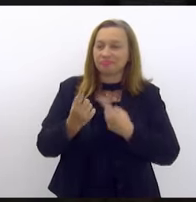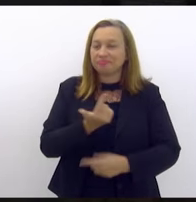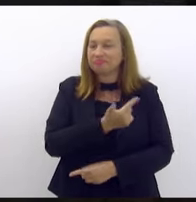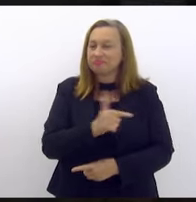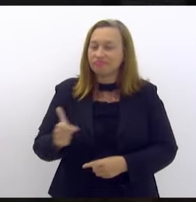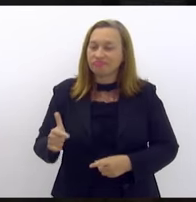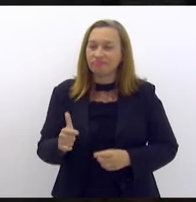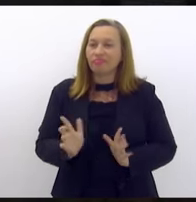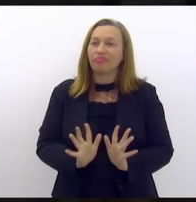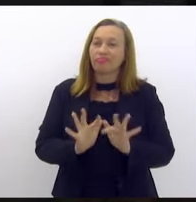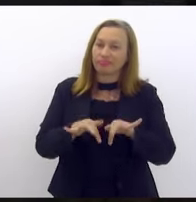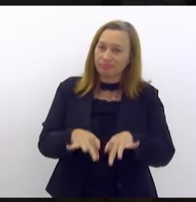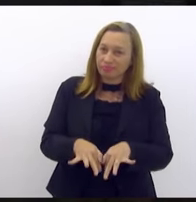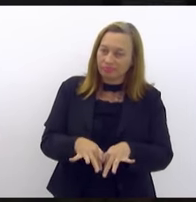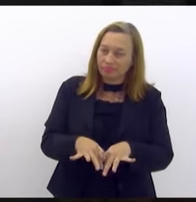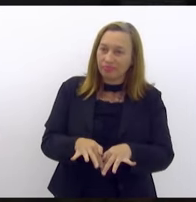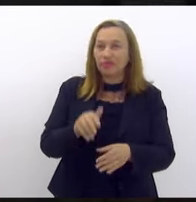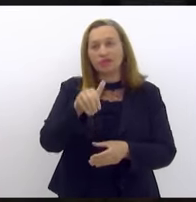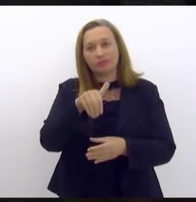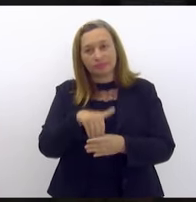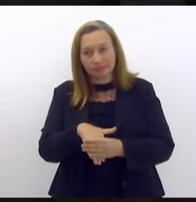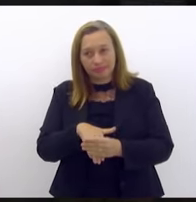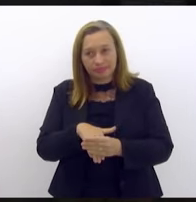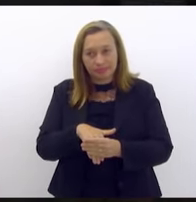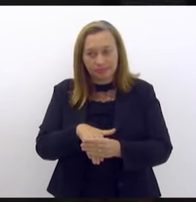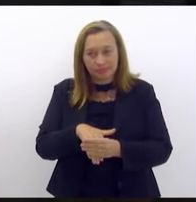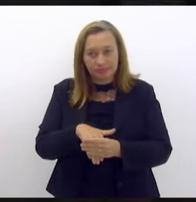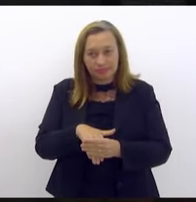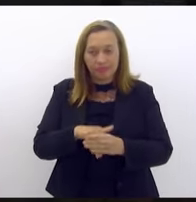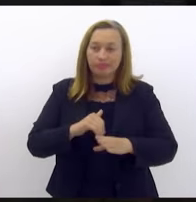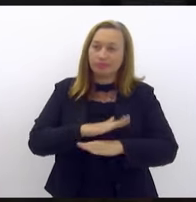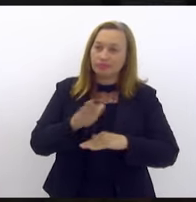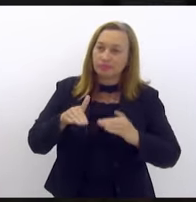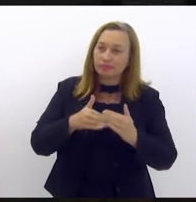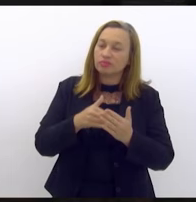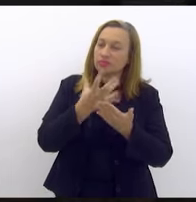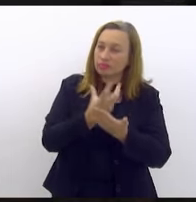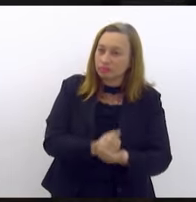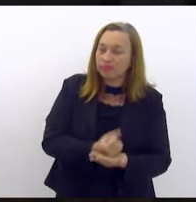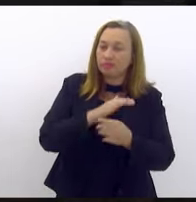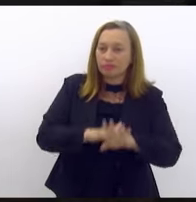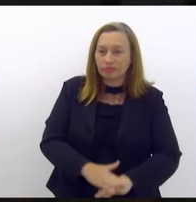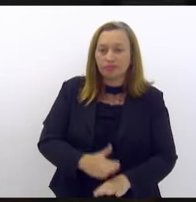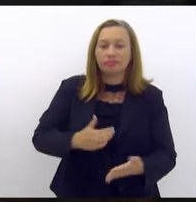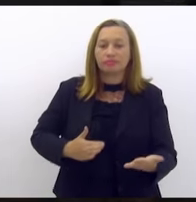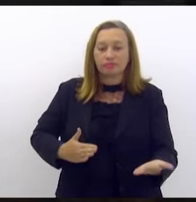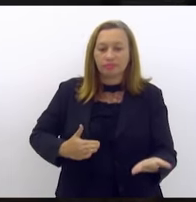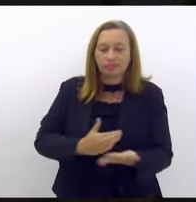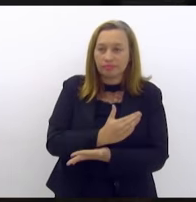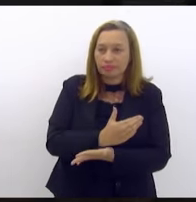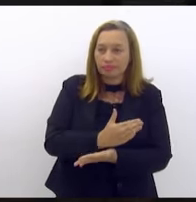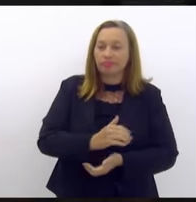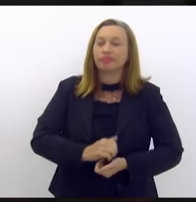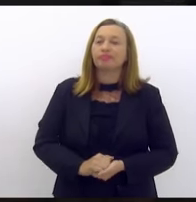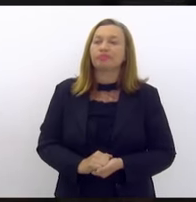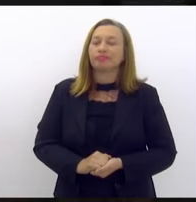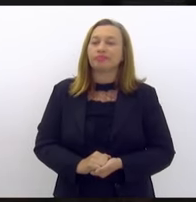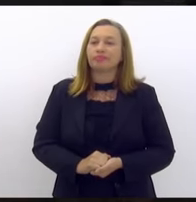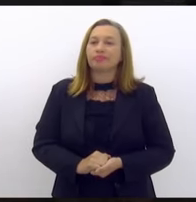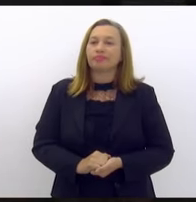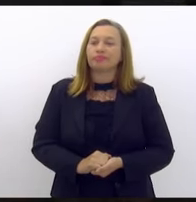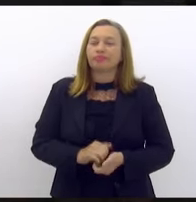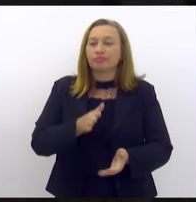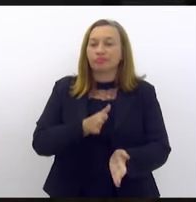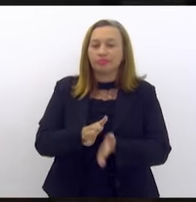não havendo quem queira discutir, encerrada a discussão. Em votação, senhores que aprovam permaneçam como estão. Aprovado,